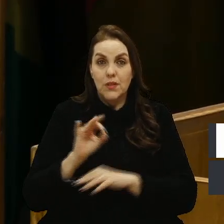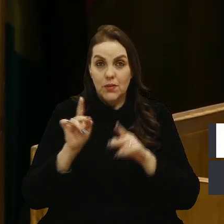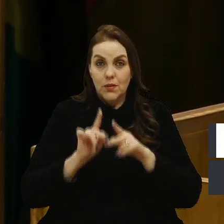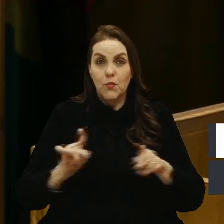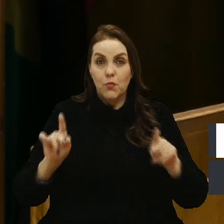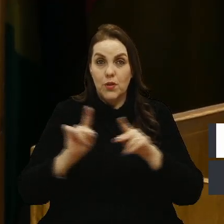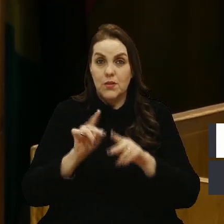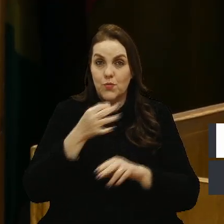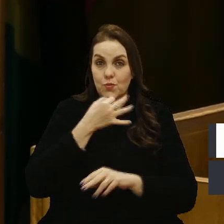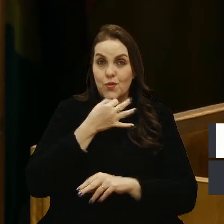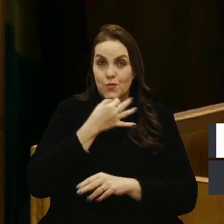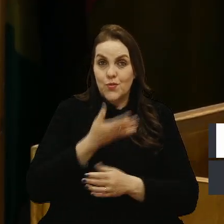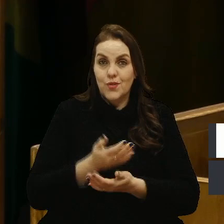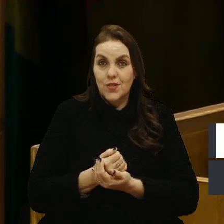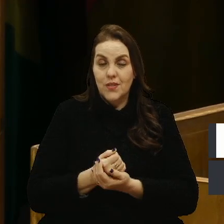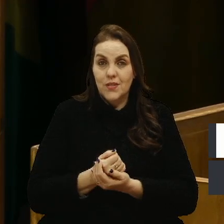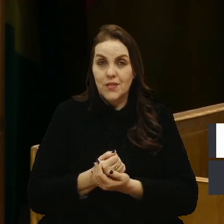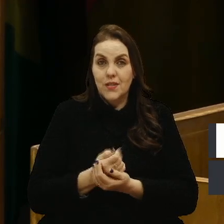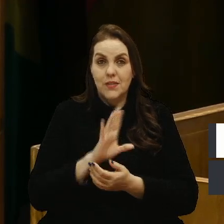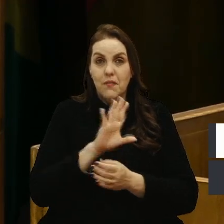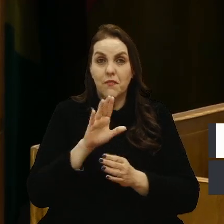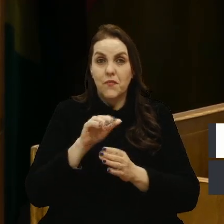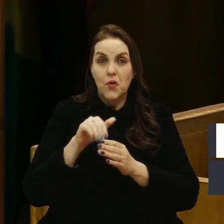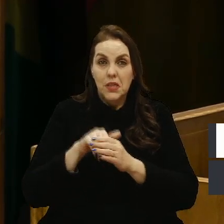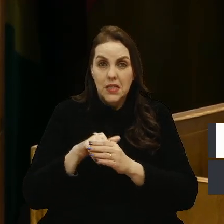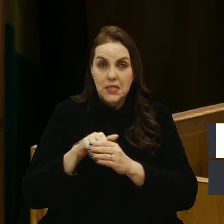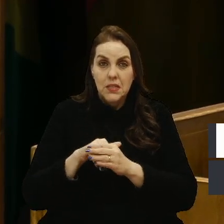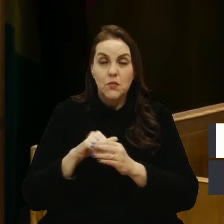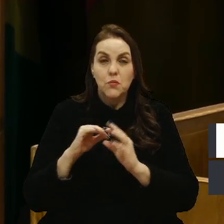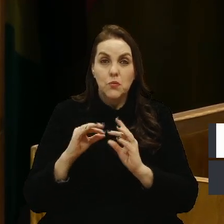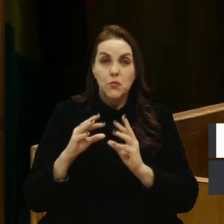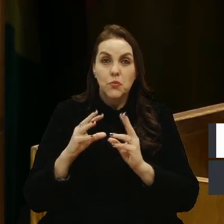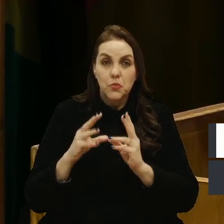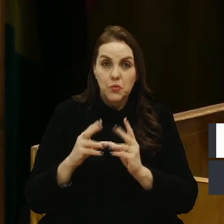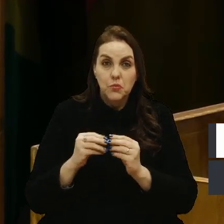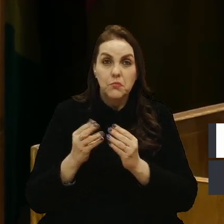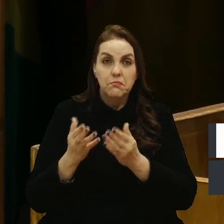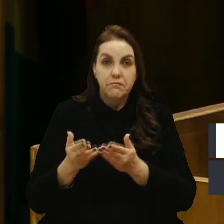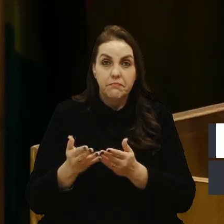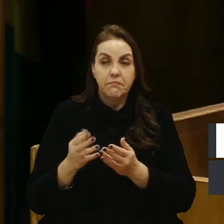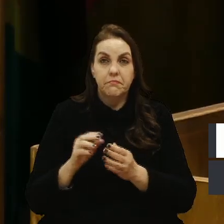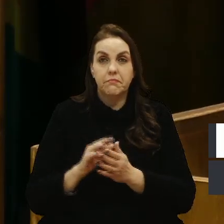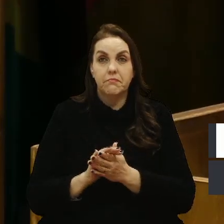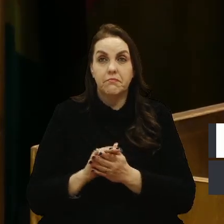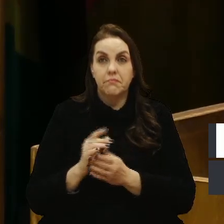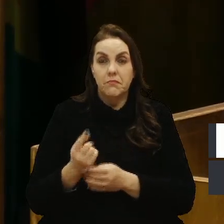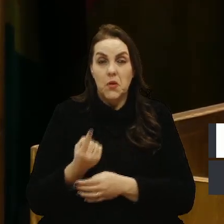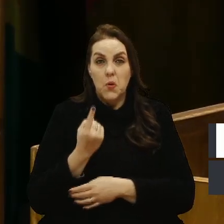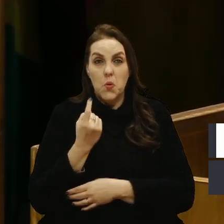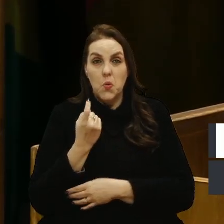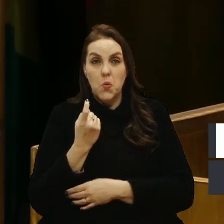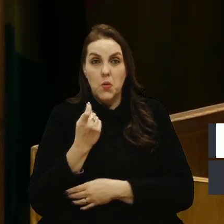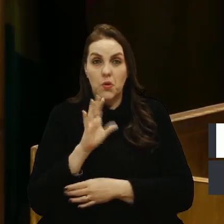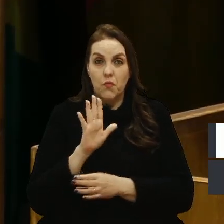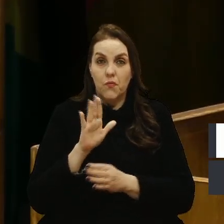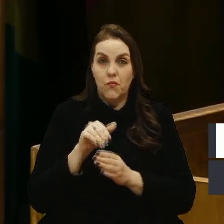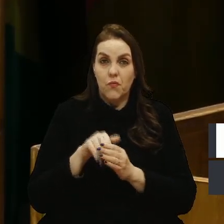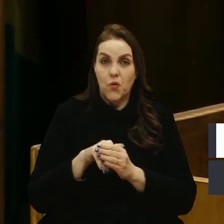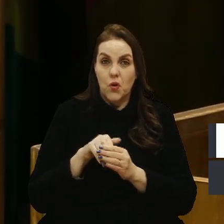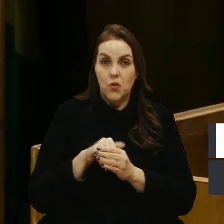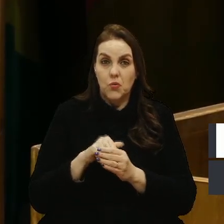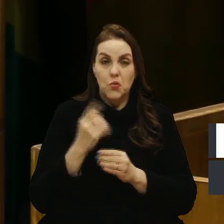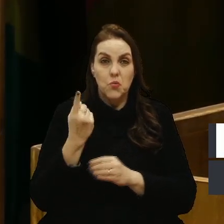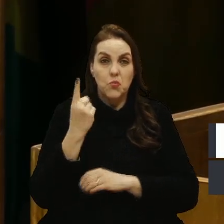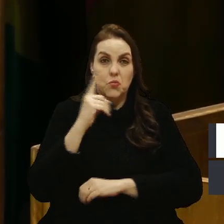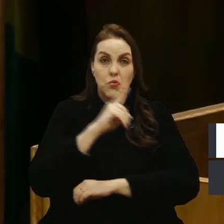Sul. Aí você vota isso tudo em apenas um único voto, em um